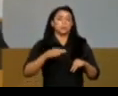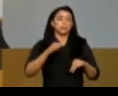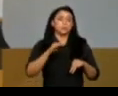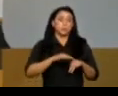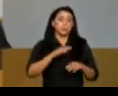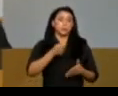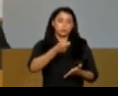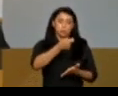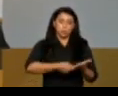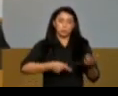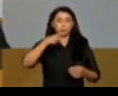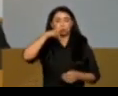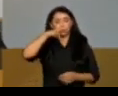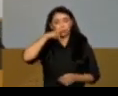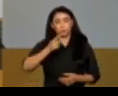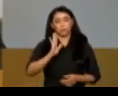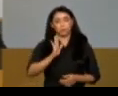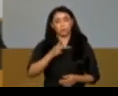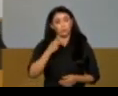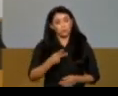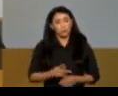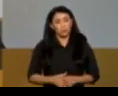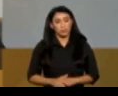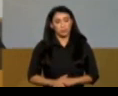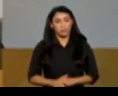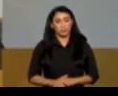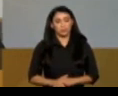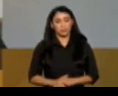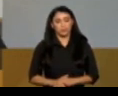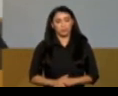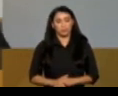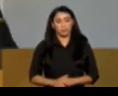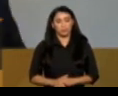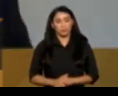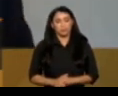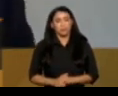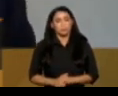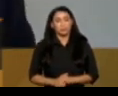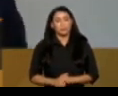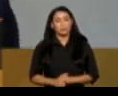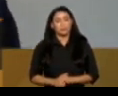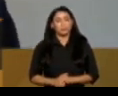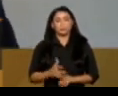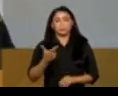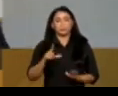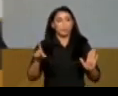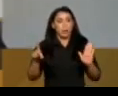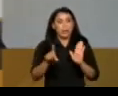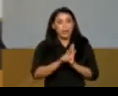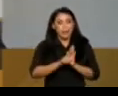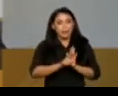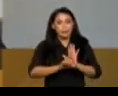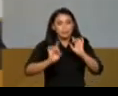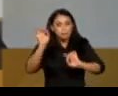deferida na ADI 5.624. E aí transcrevo no meu voto aquele diálogo que já foi mencionado